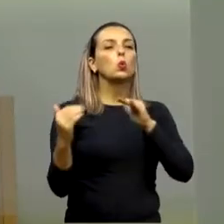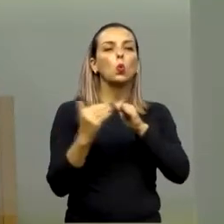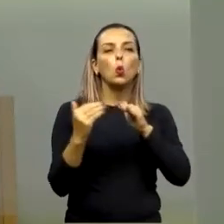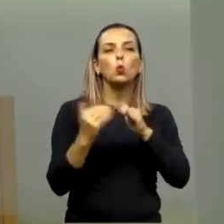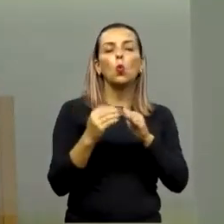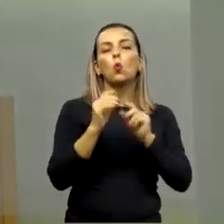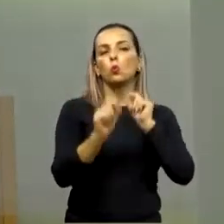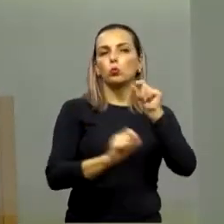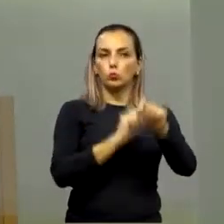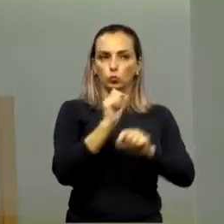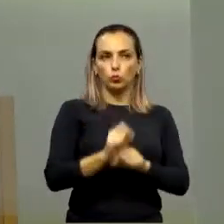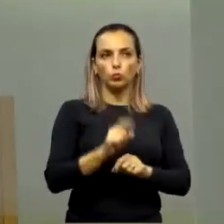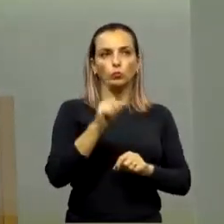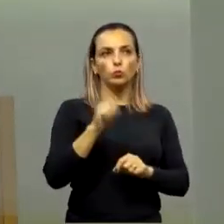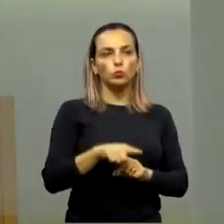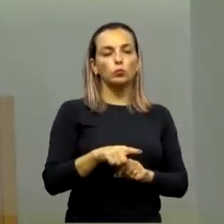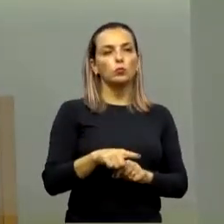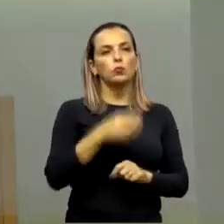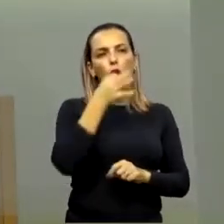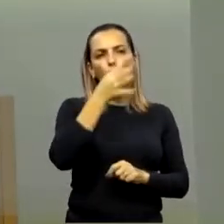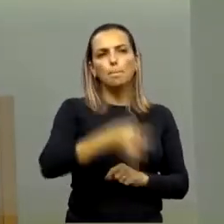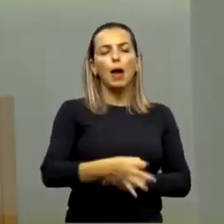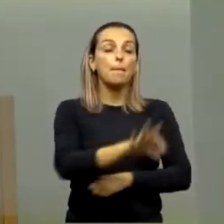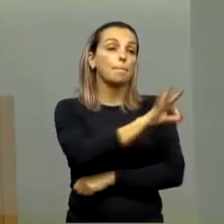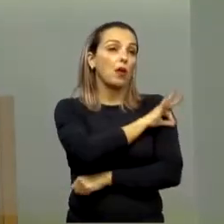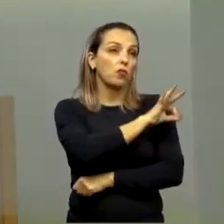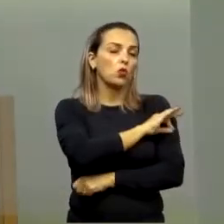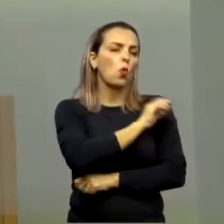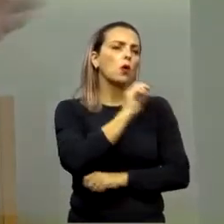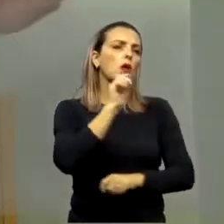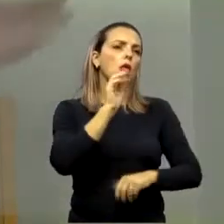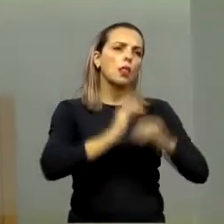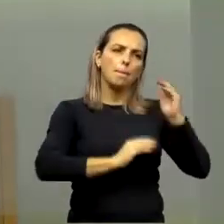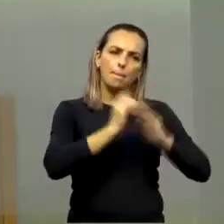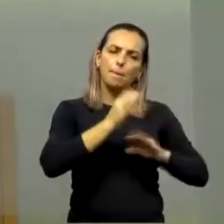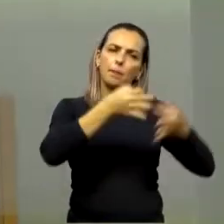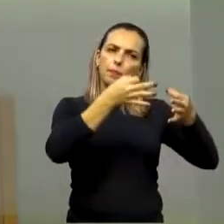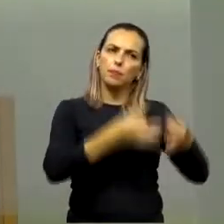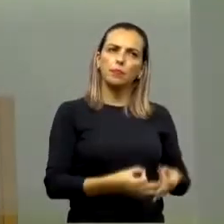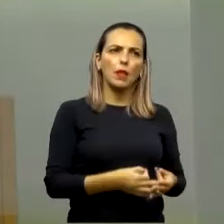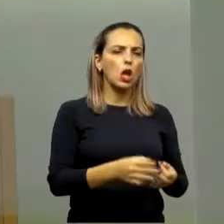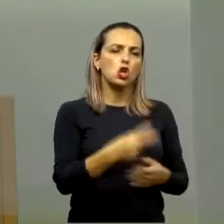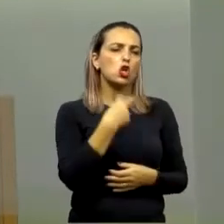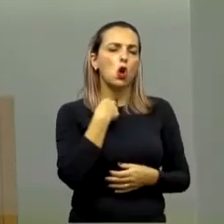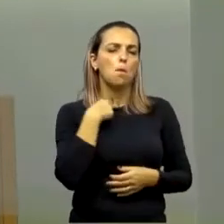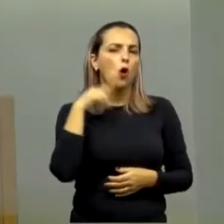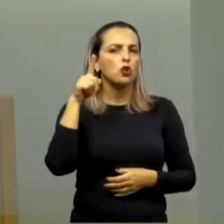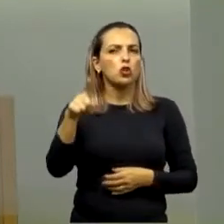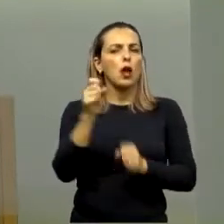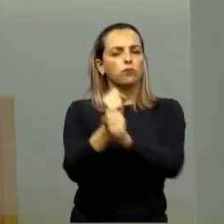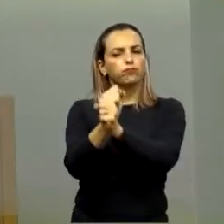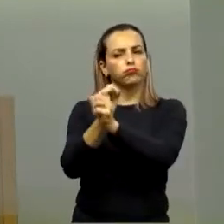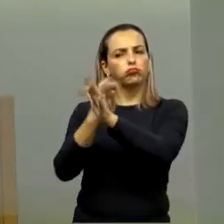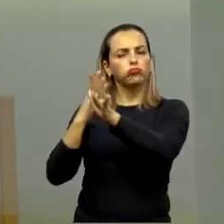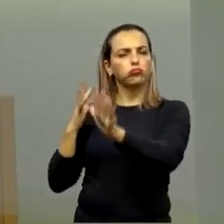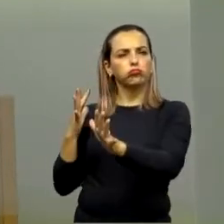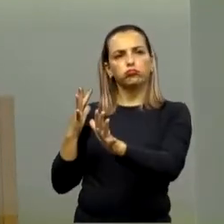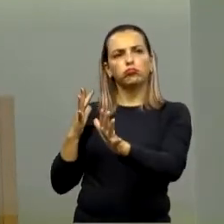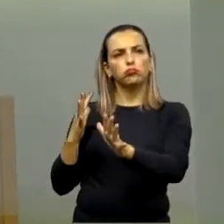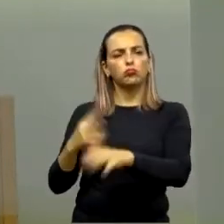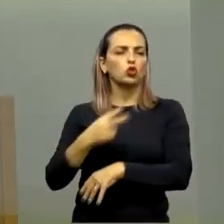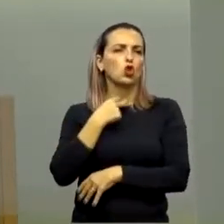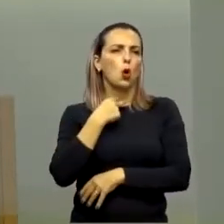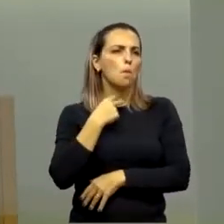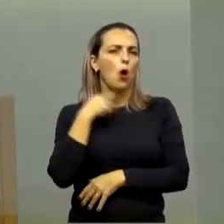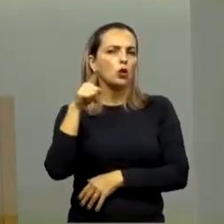favor de eu acho de prefeitura fez o certo não pode deixar paciente viu pastor não